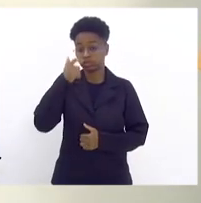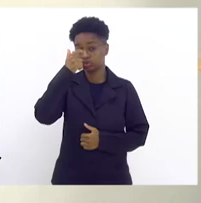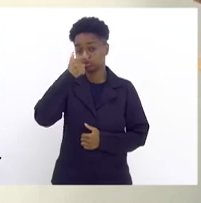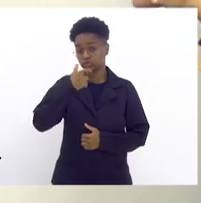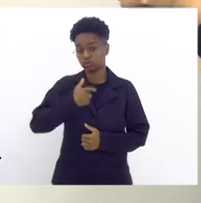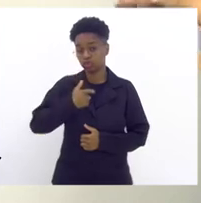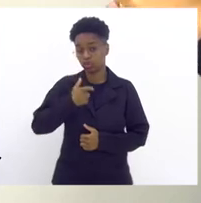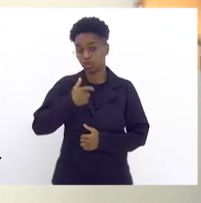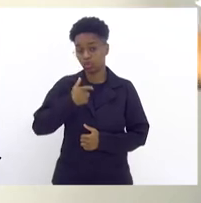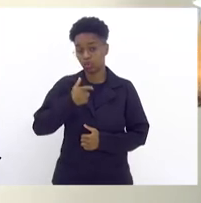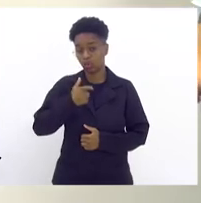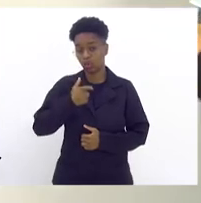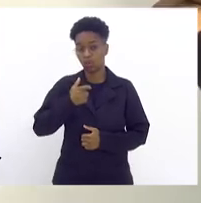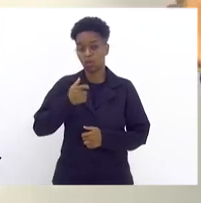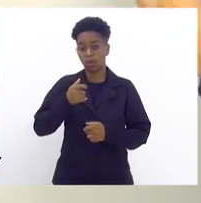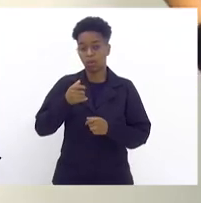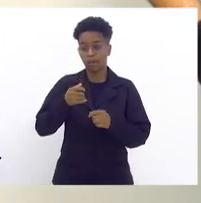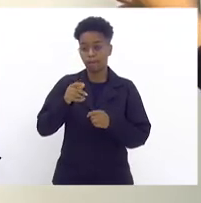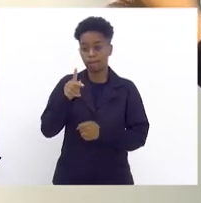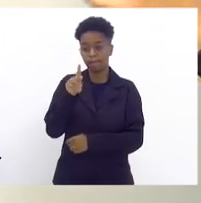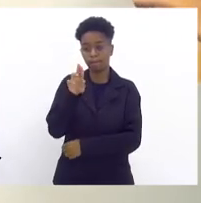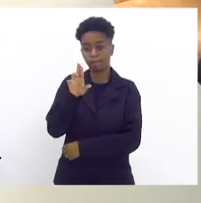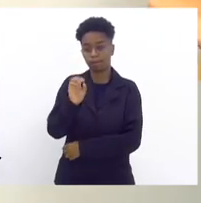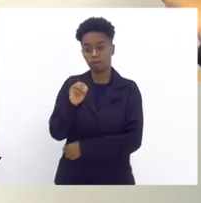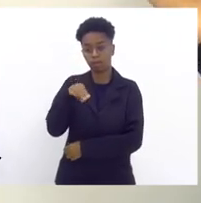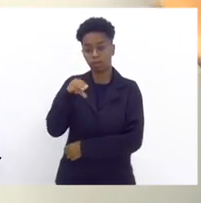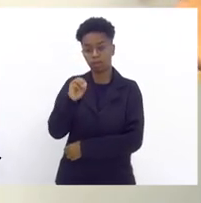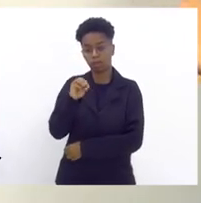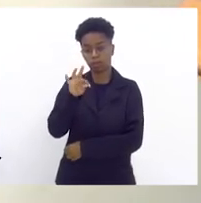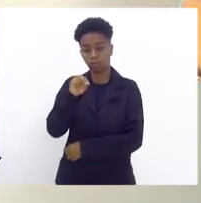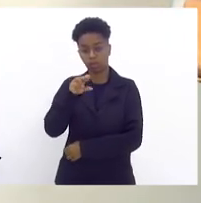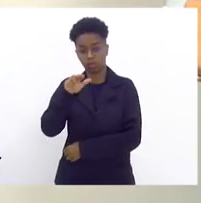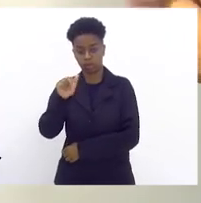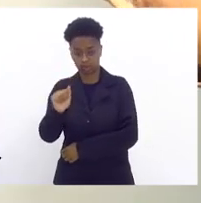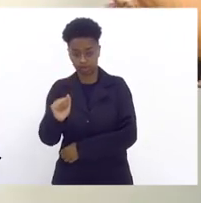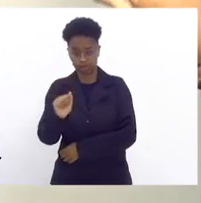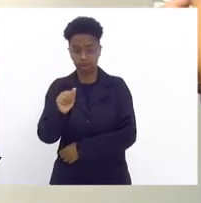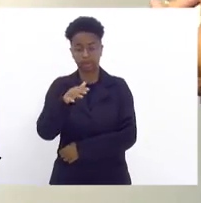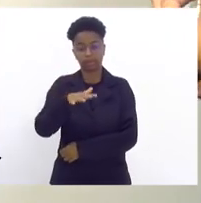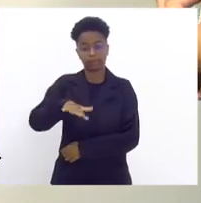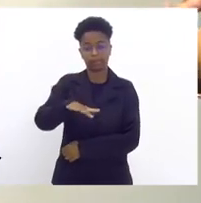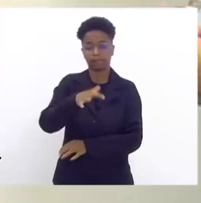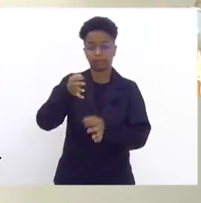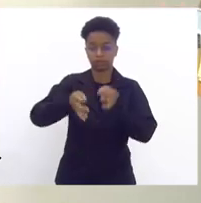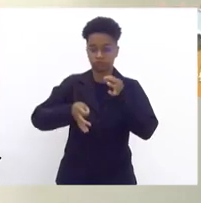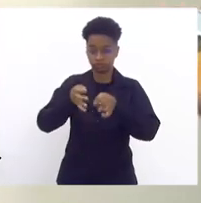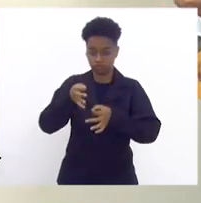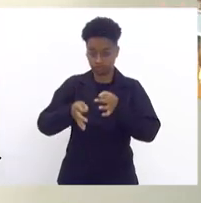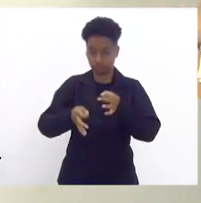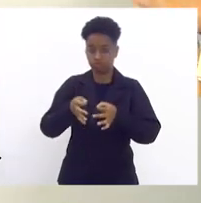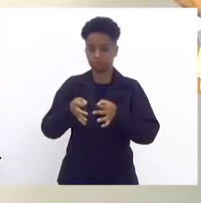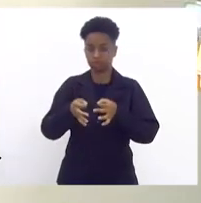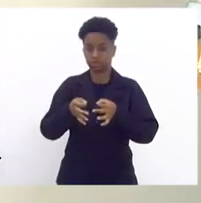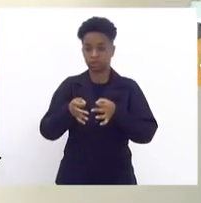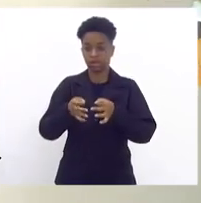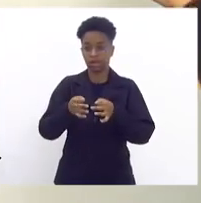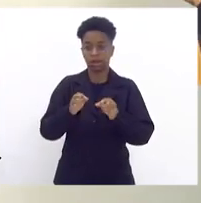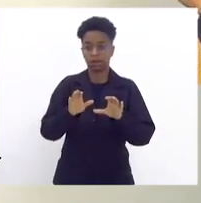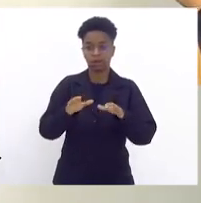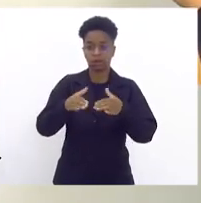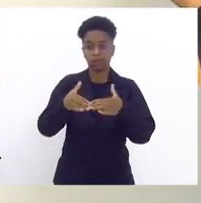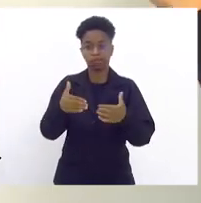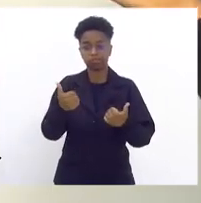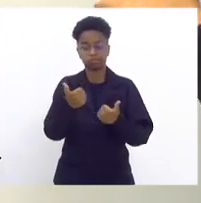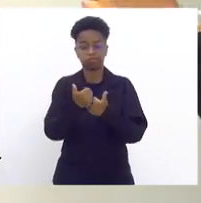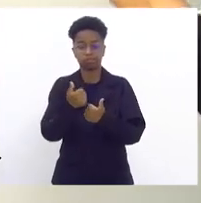sou promotora de Justiça titular da promotoria de Justiça de tutela coletiva da pessoa com deficiência